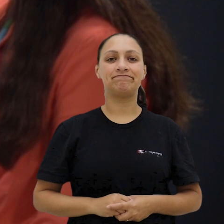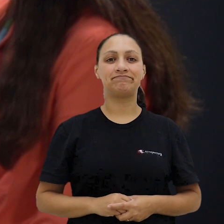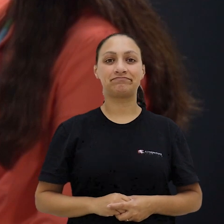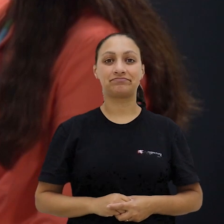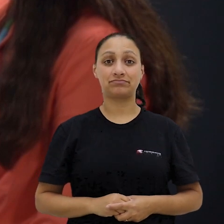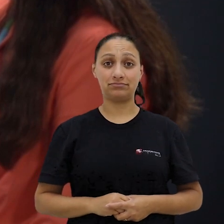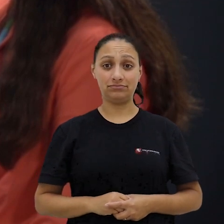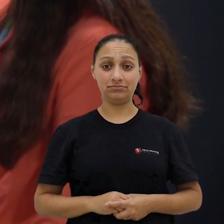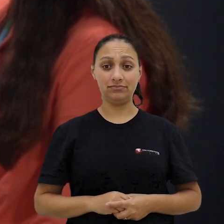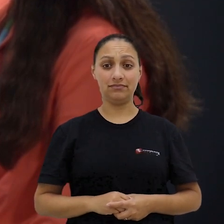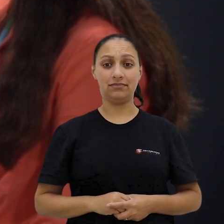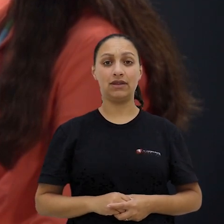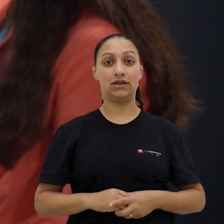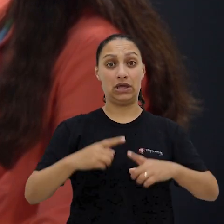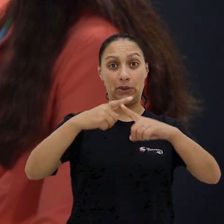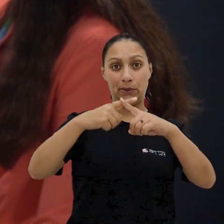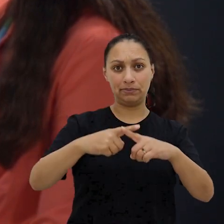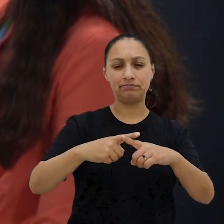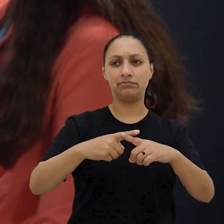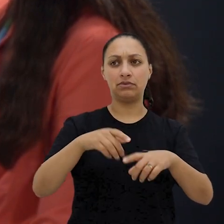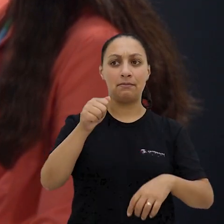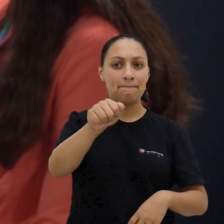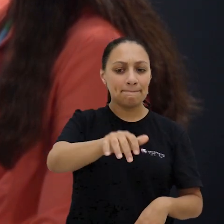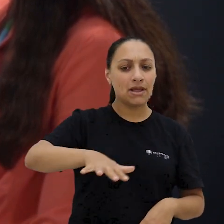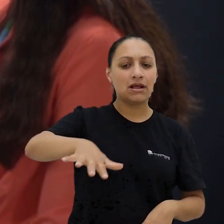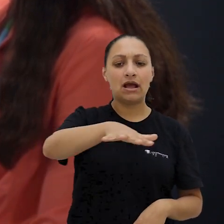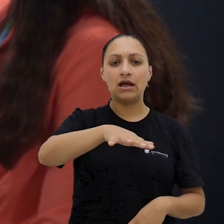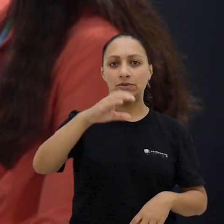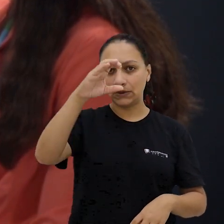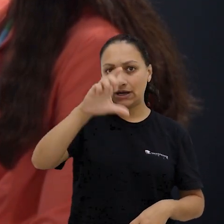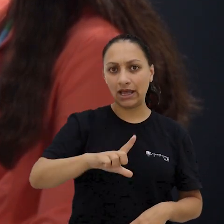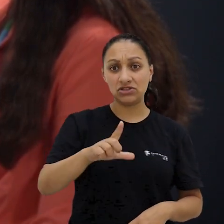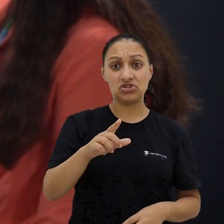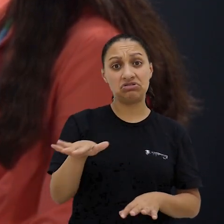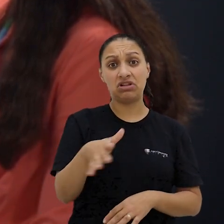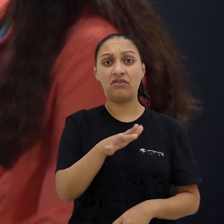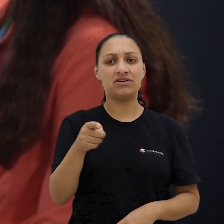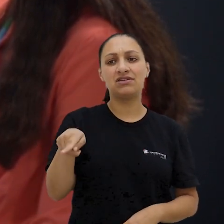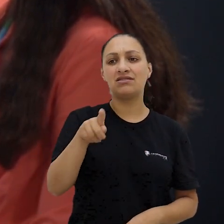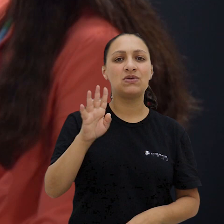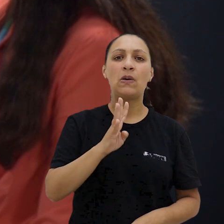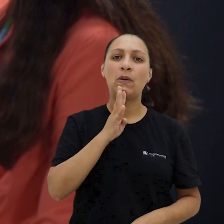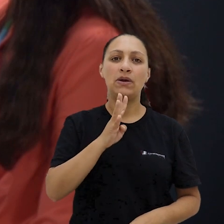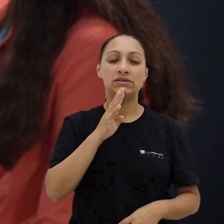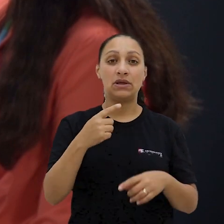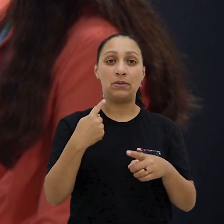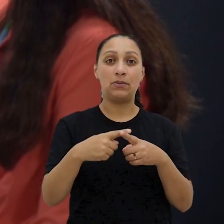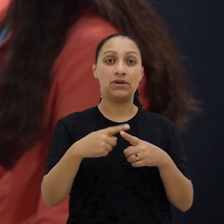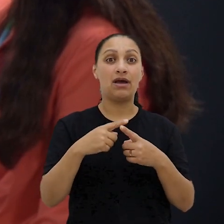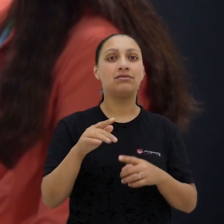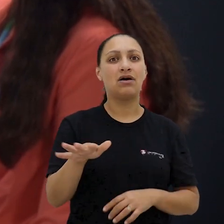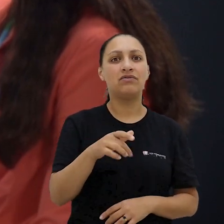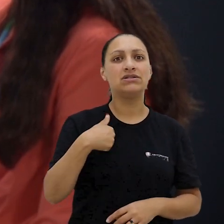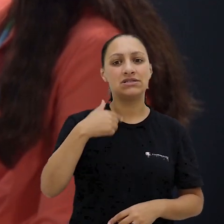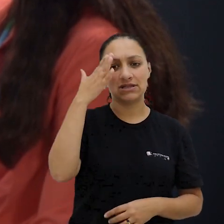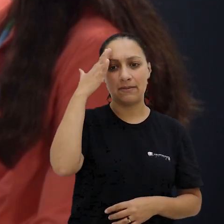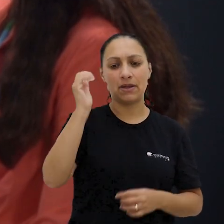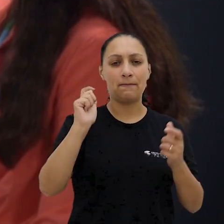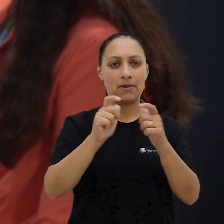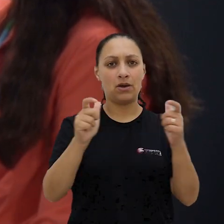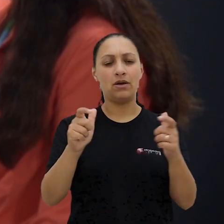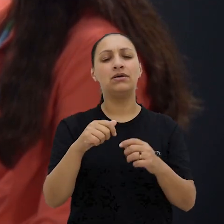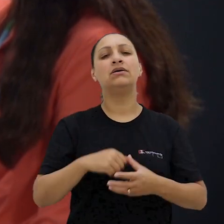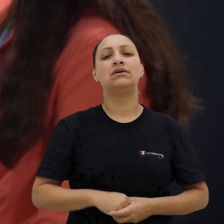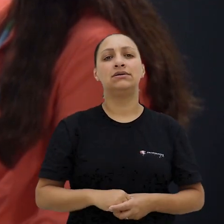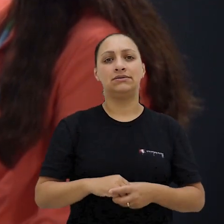regra, o teu concorrente, o teu mercado, os teus clientes não conhecem, porque tu participa de algo maior, um parque, né,